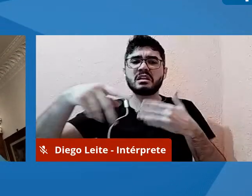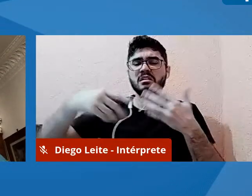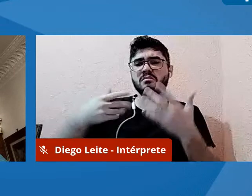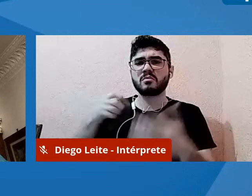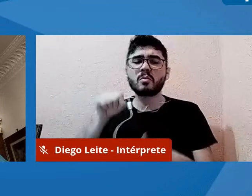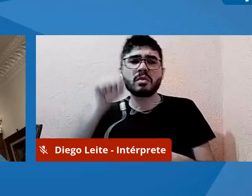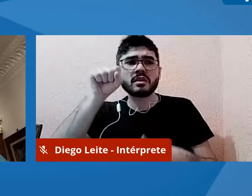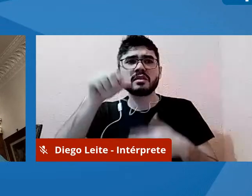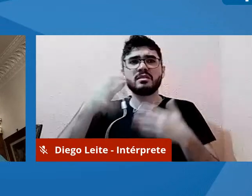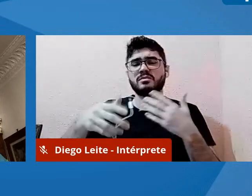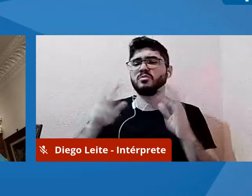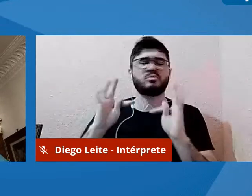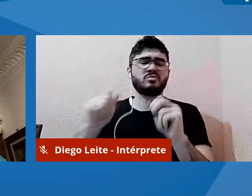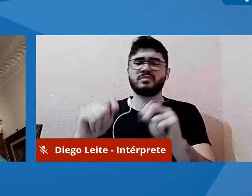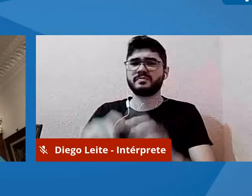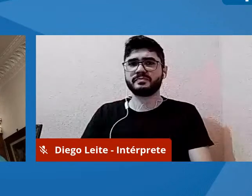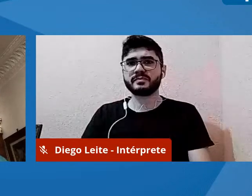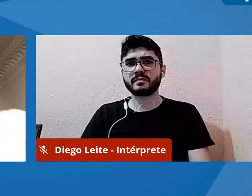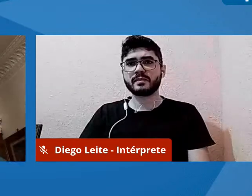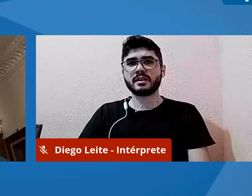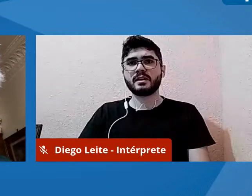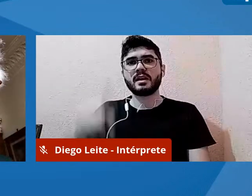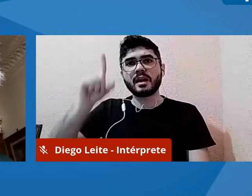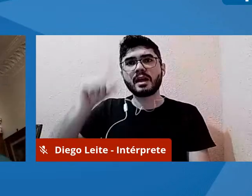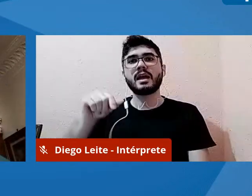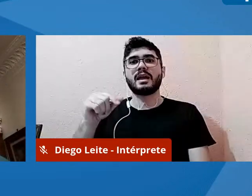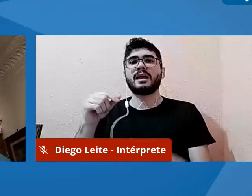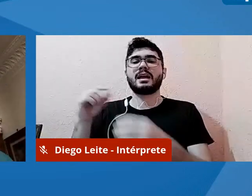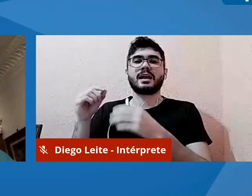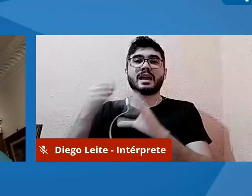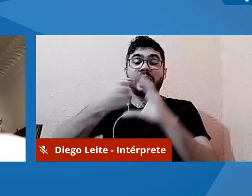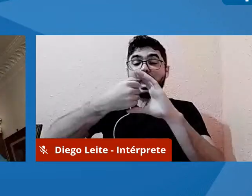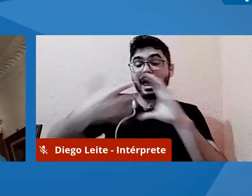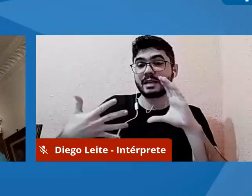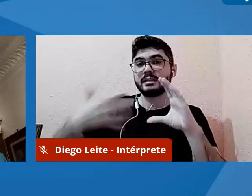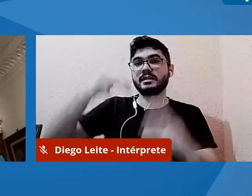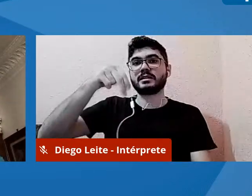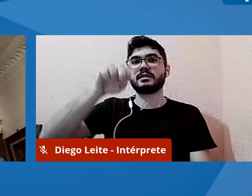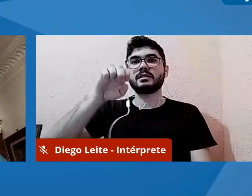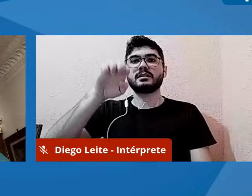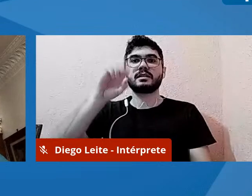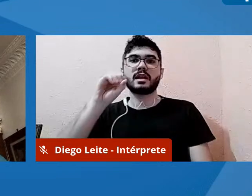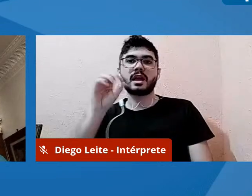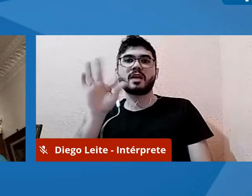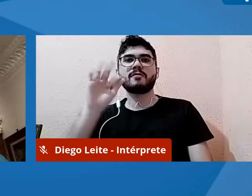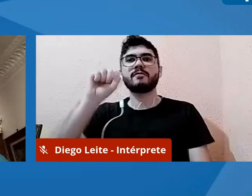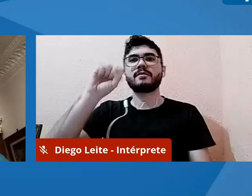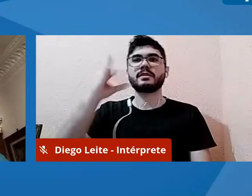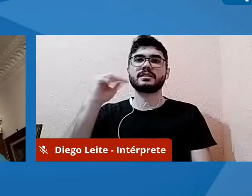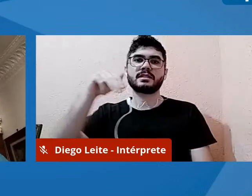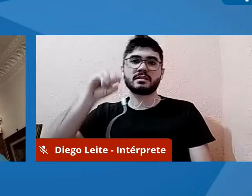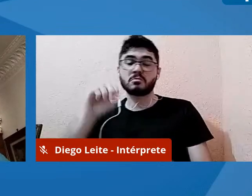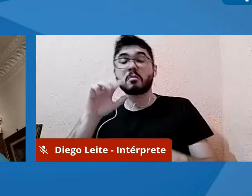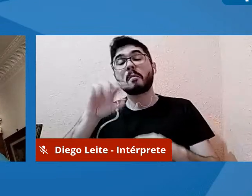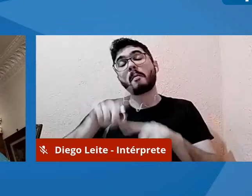característica do neofascismo, mais forte em alguns países, menos em outros, etc.